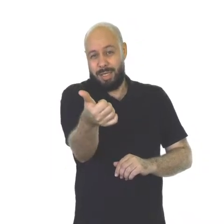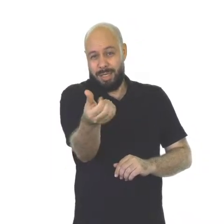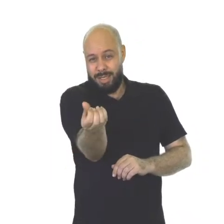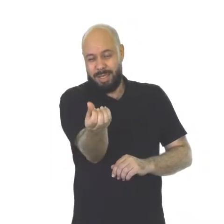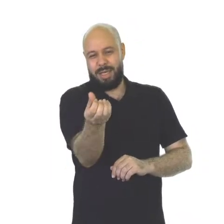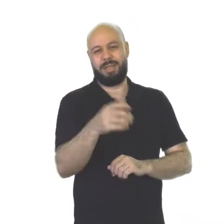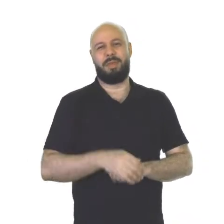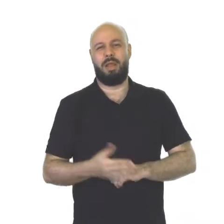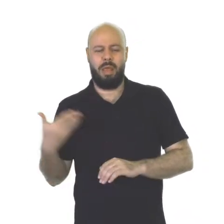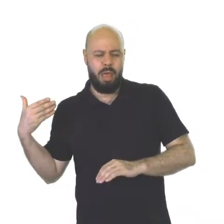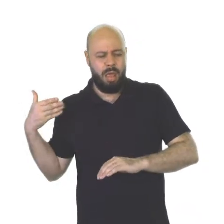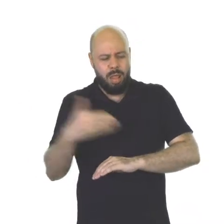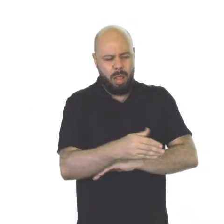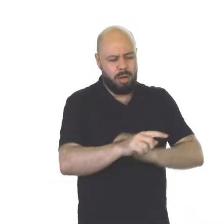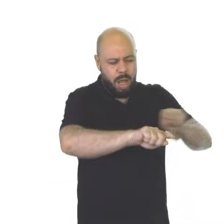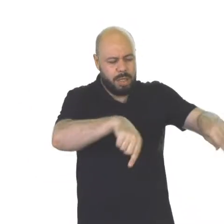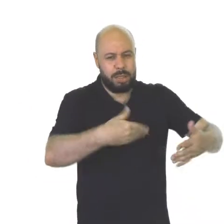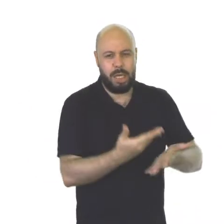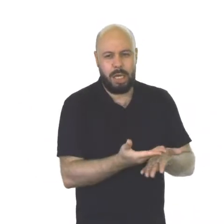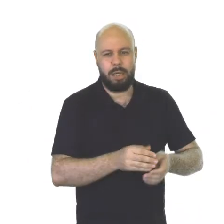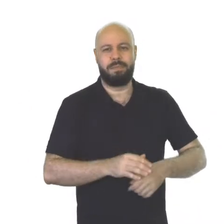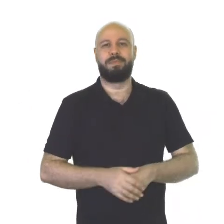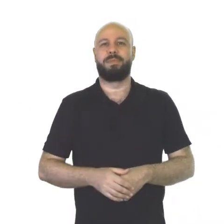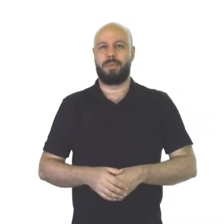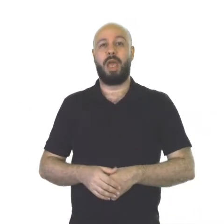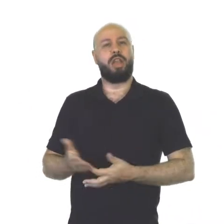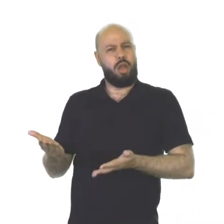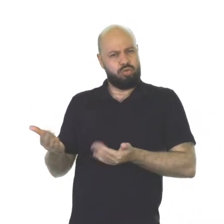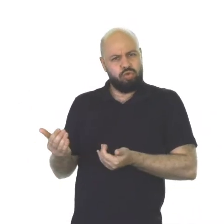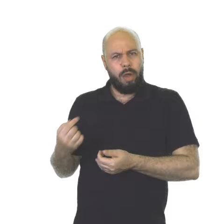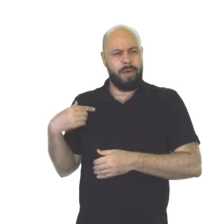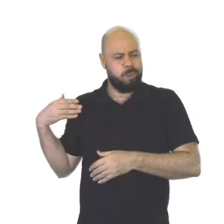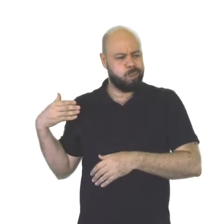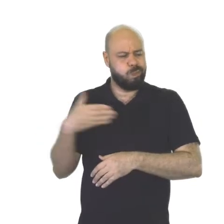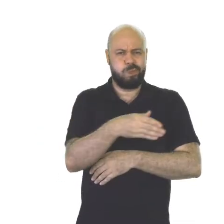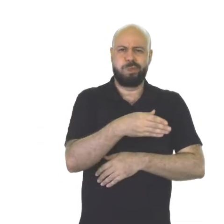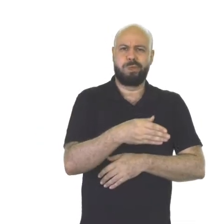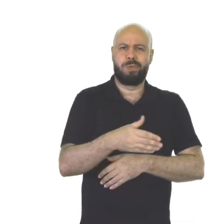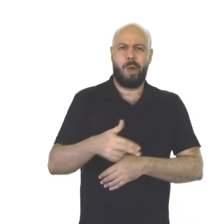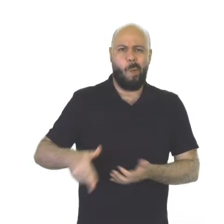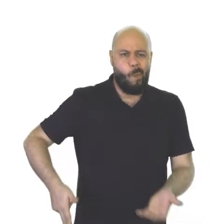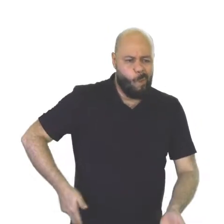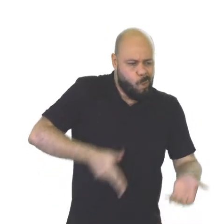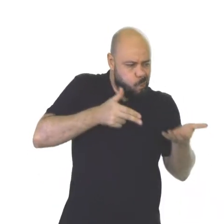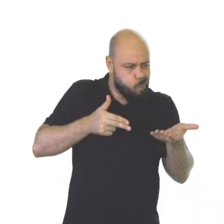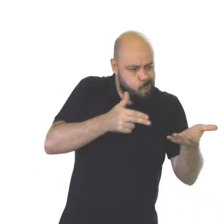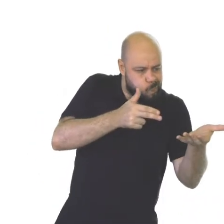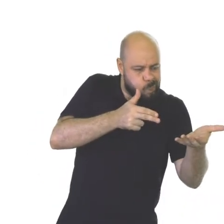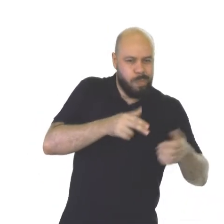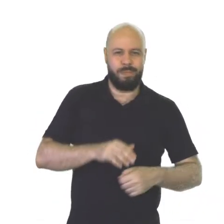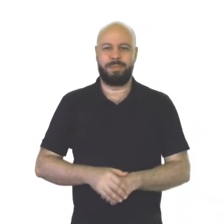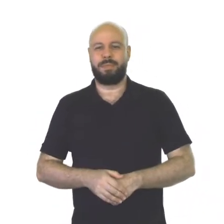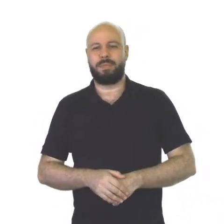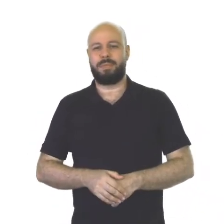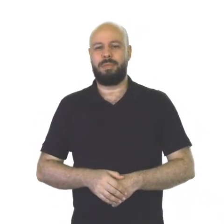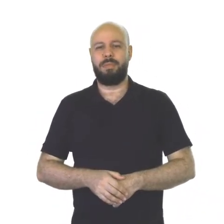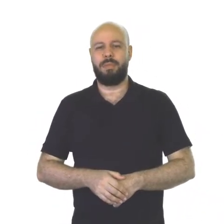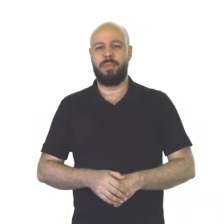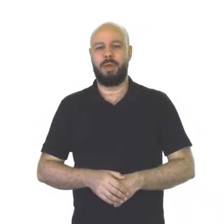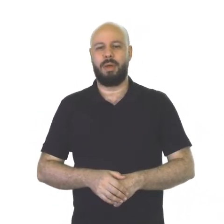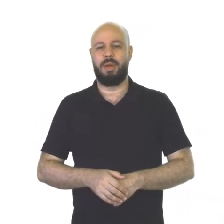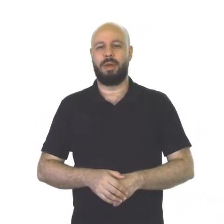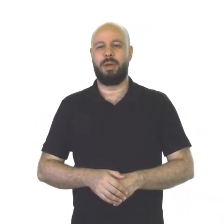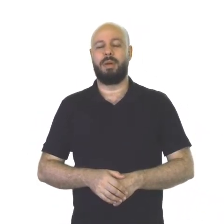né? Uma jovem inconsequente entrou armada em uma sala de aula. Aí mais uma notícia